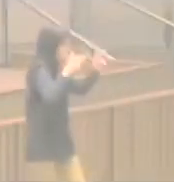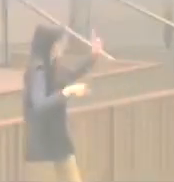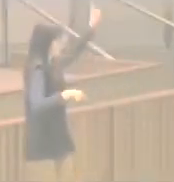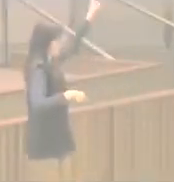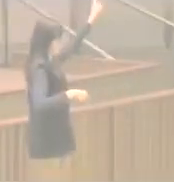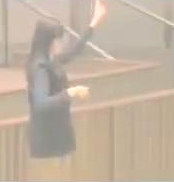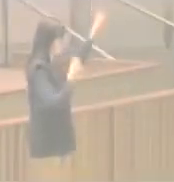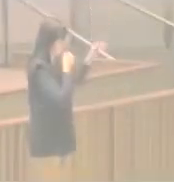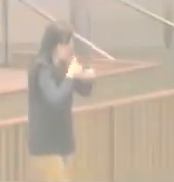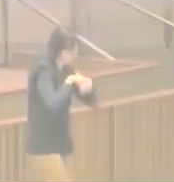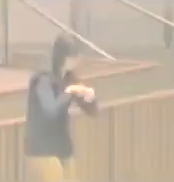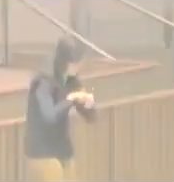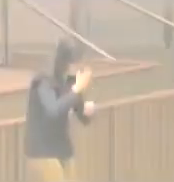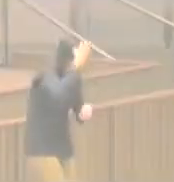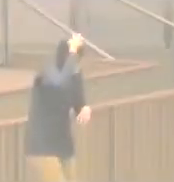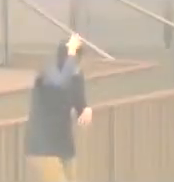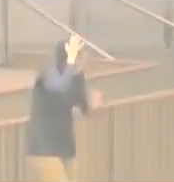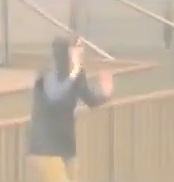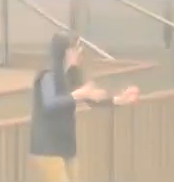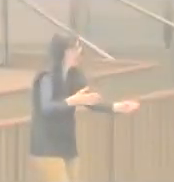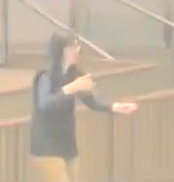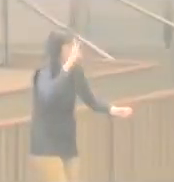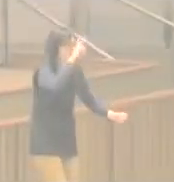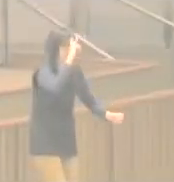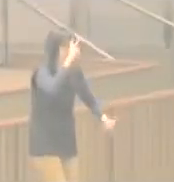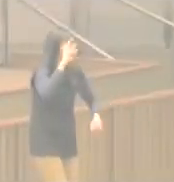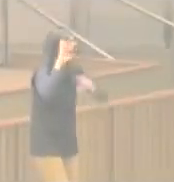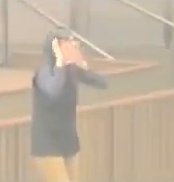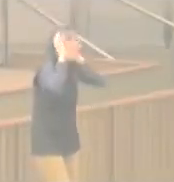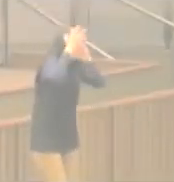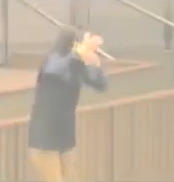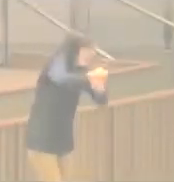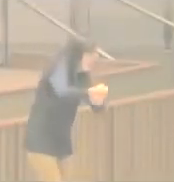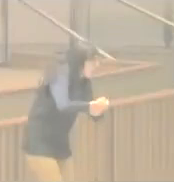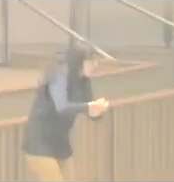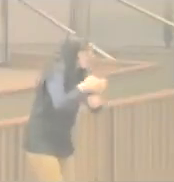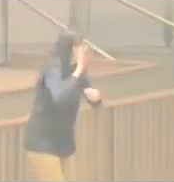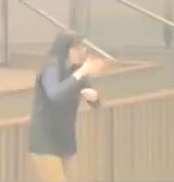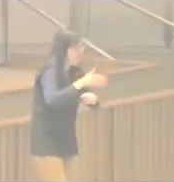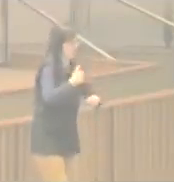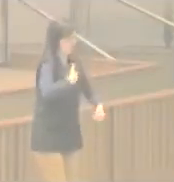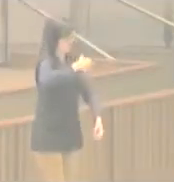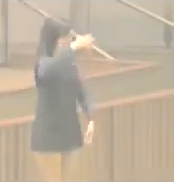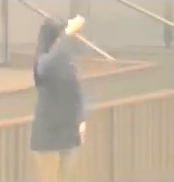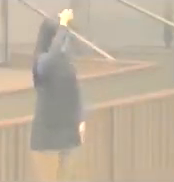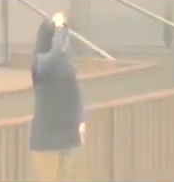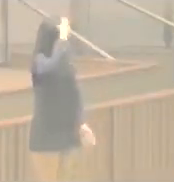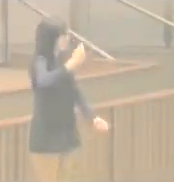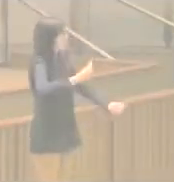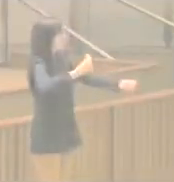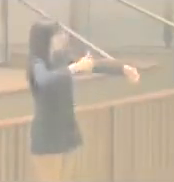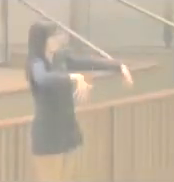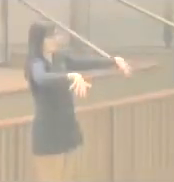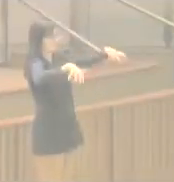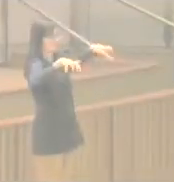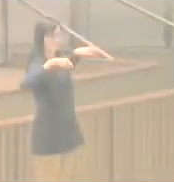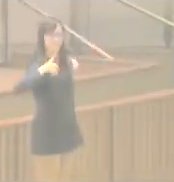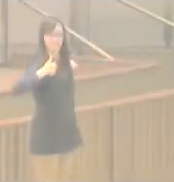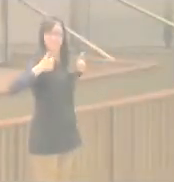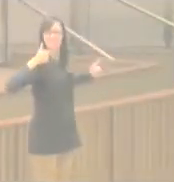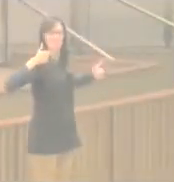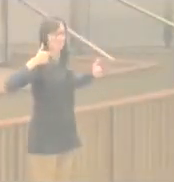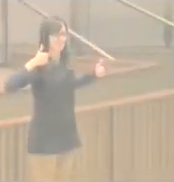naquela masmorra. Esse homem ali, naquele lugar, que tinha saído do palácio, que nunca tinha vivido aquilo que ele